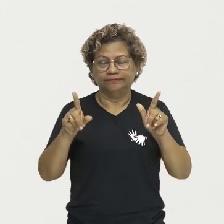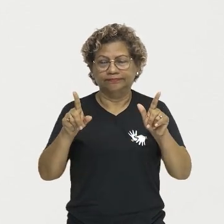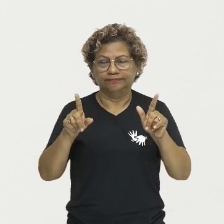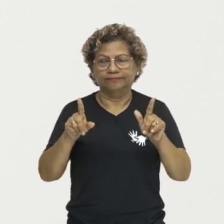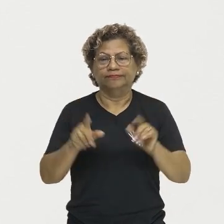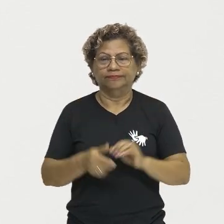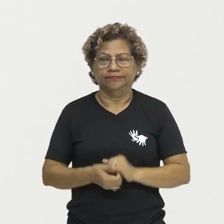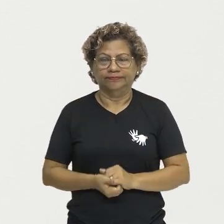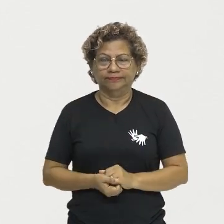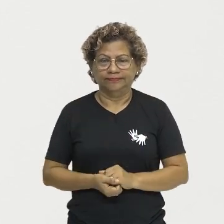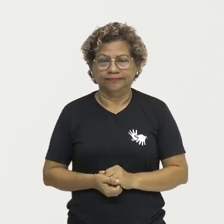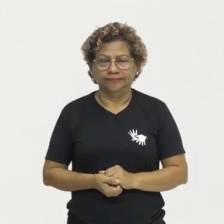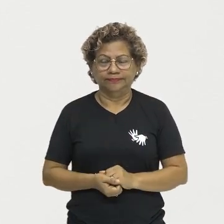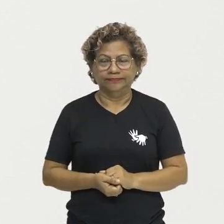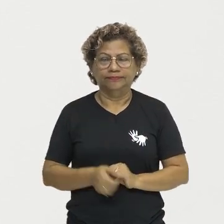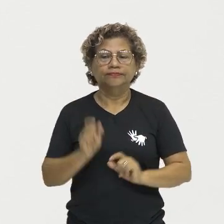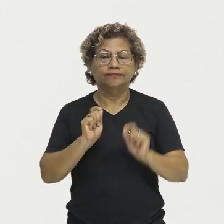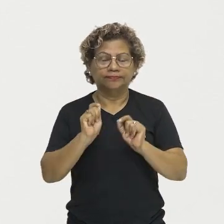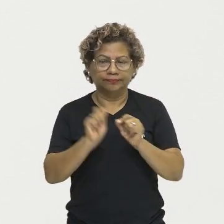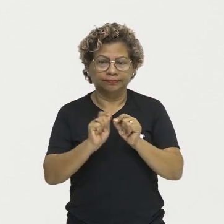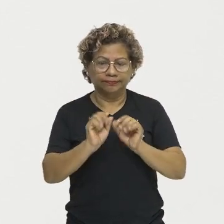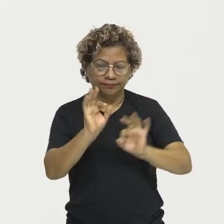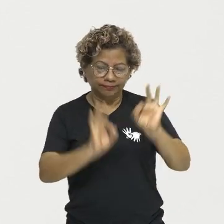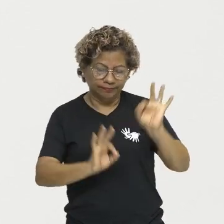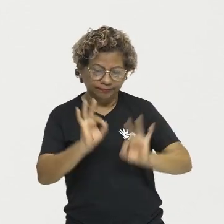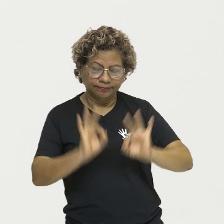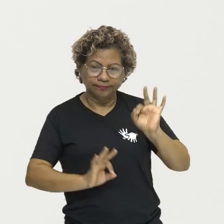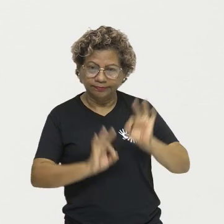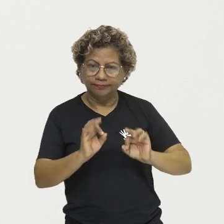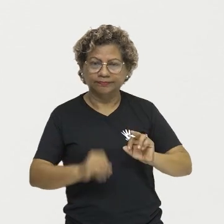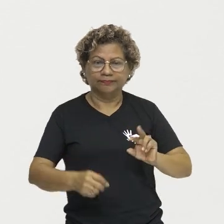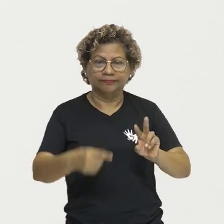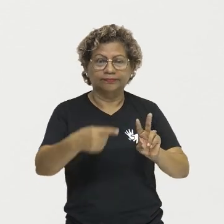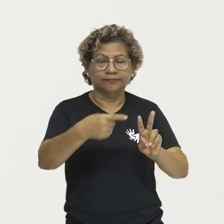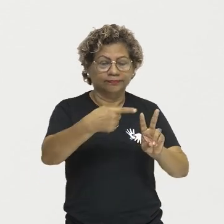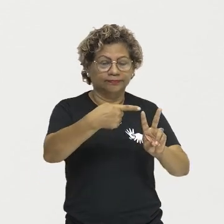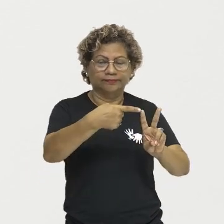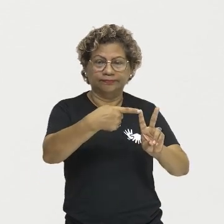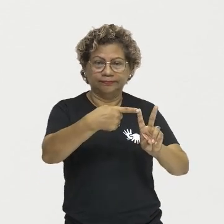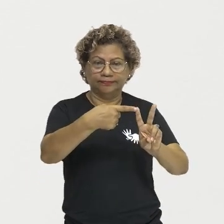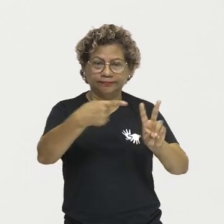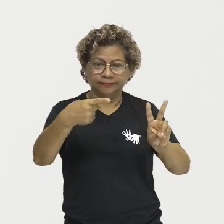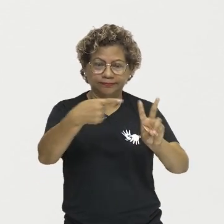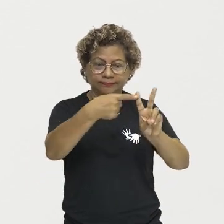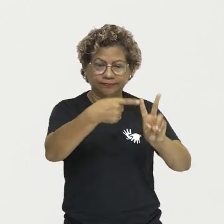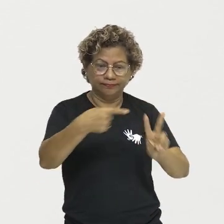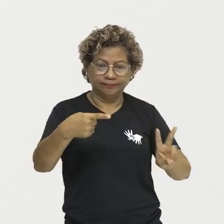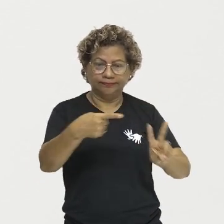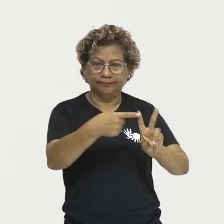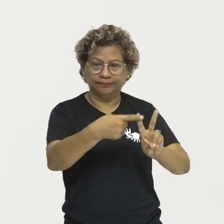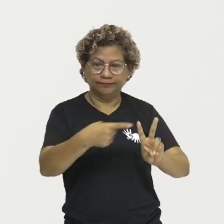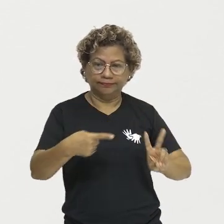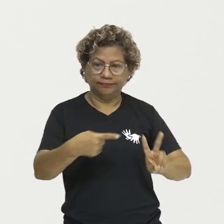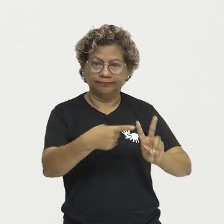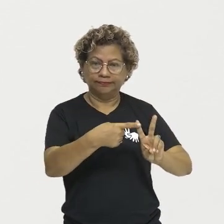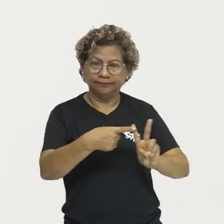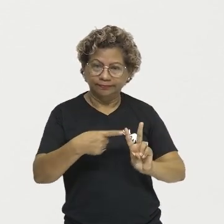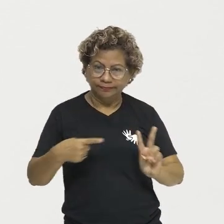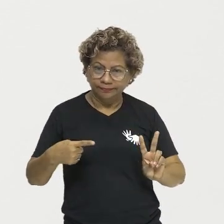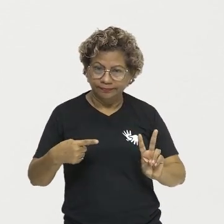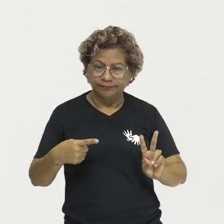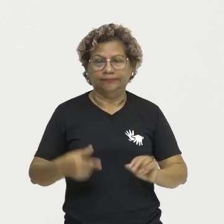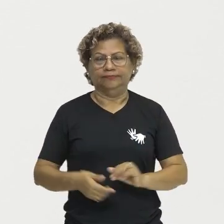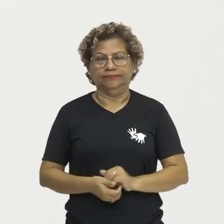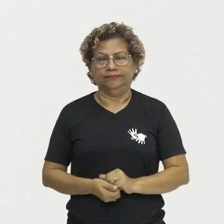aí, ó, a resultante é obtida aqui pelo Teorema de Pitágoras, certo? Força resultante ao quadrado é igual a F1